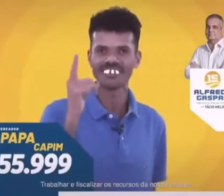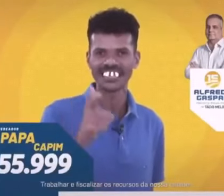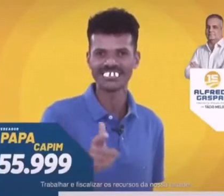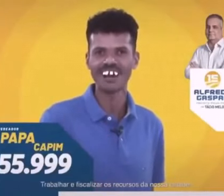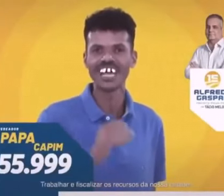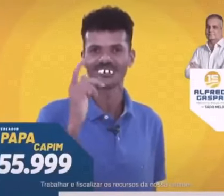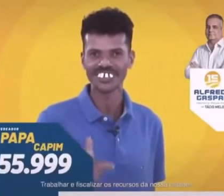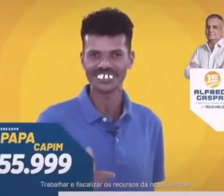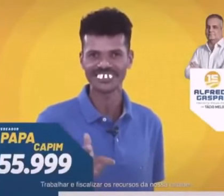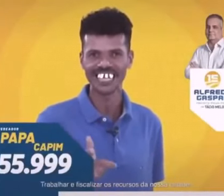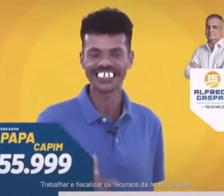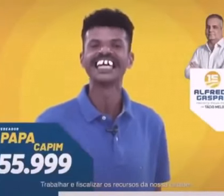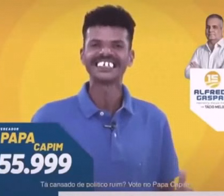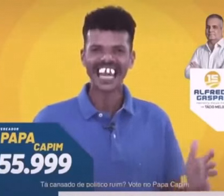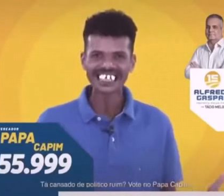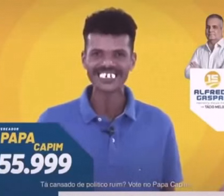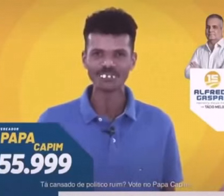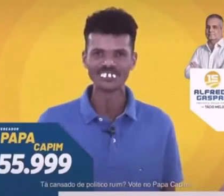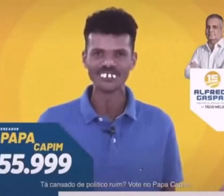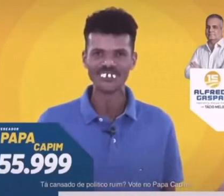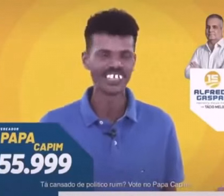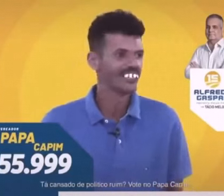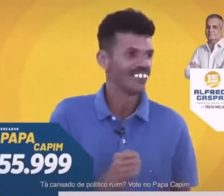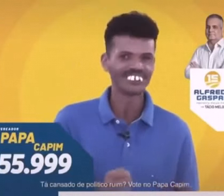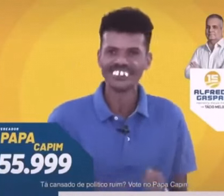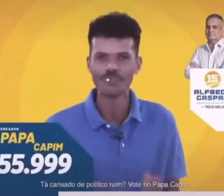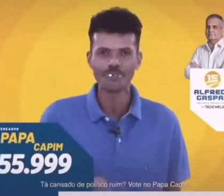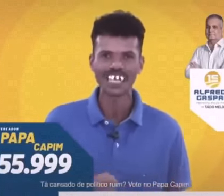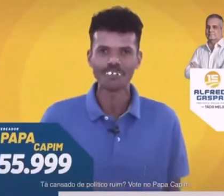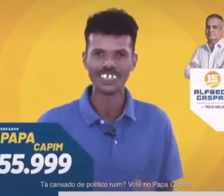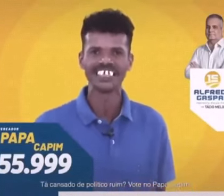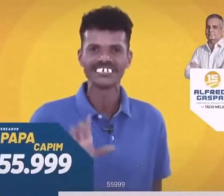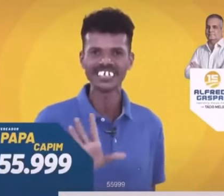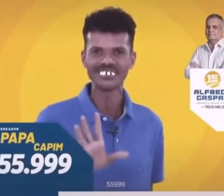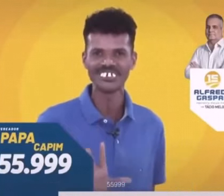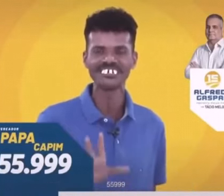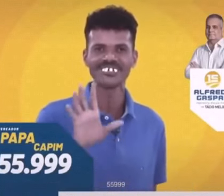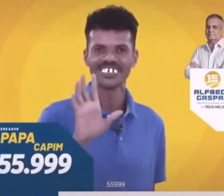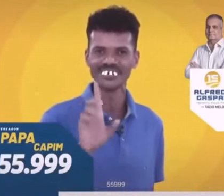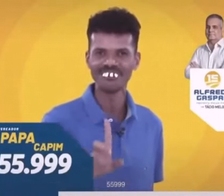Trabalhar e fiscalizar o recurso da nossa cidade. Tá cansado de político ruim? Vote no Papá Capim.